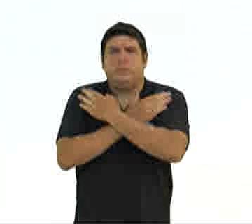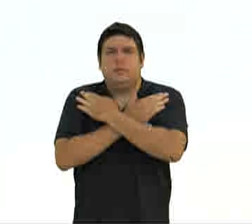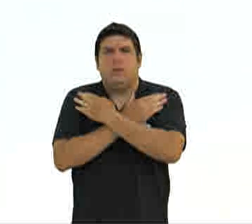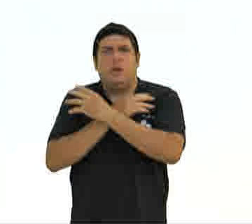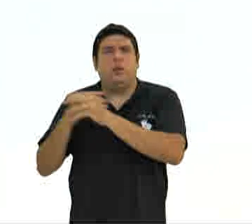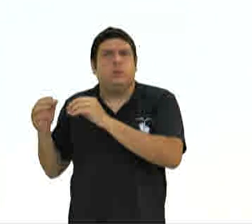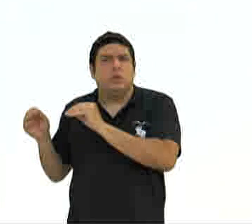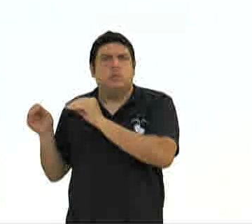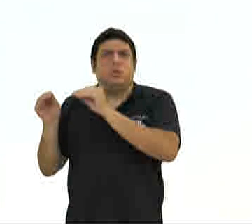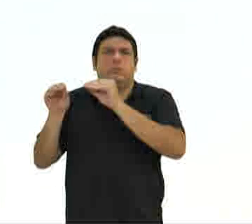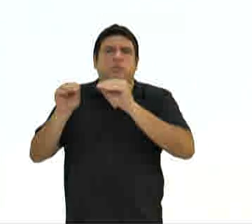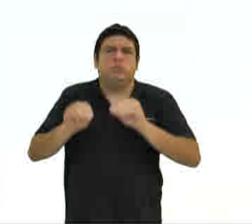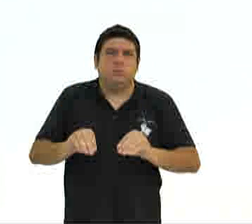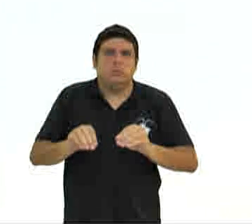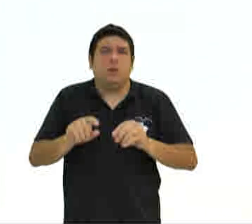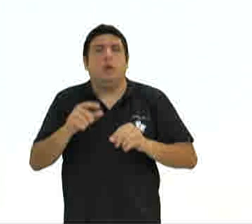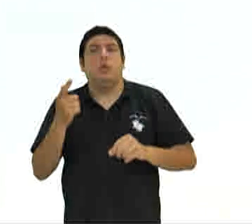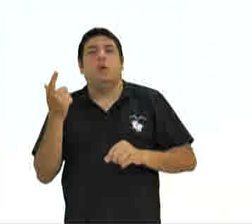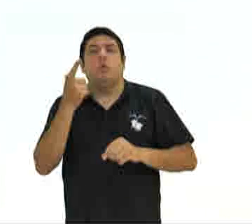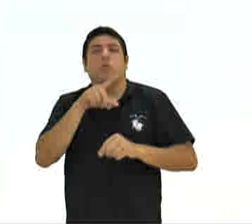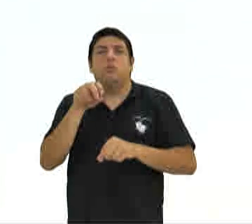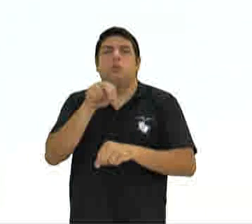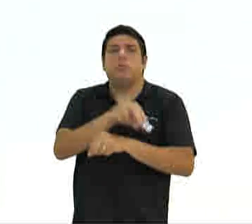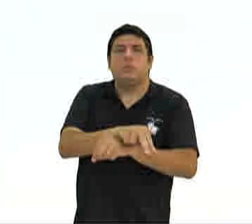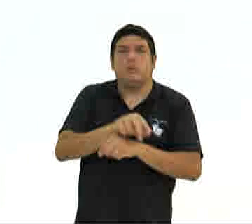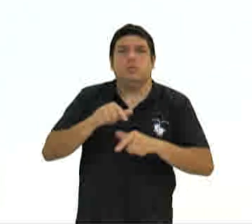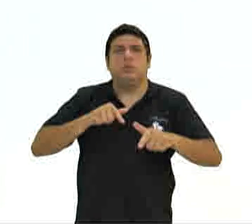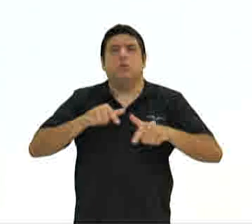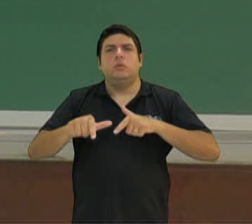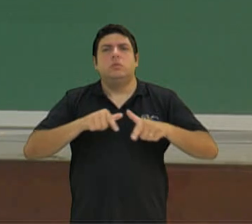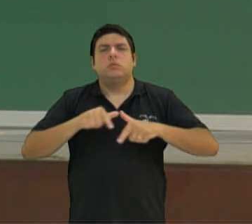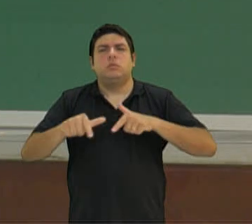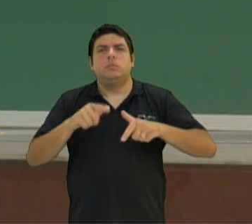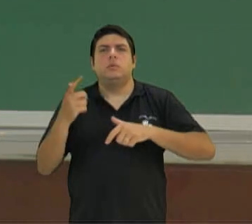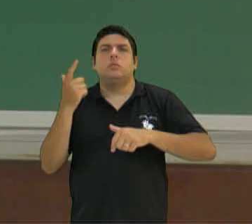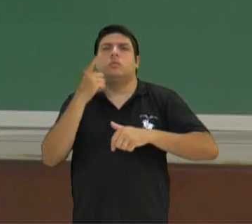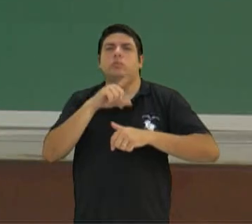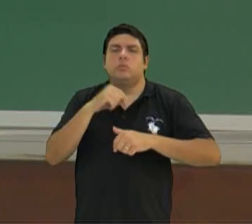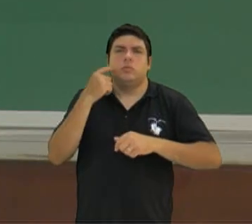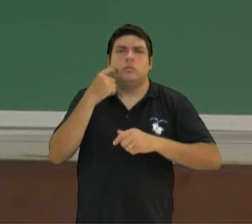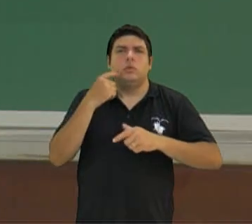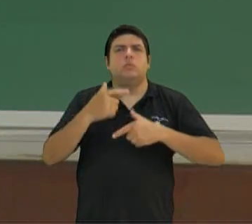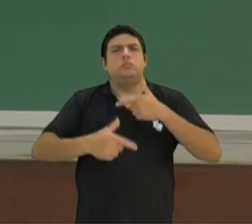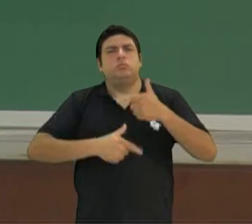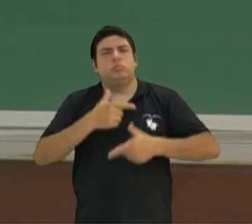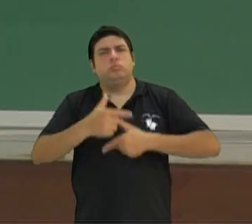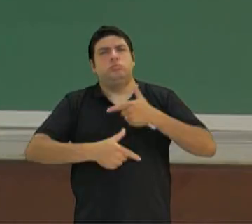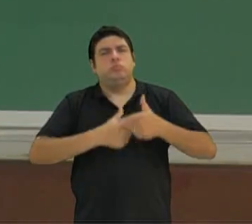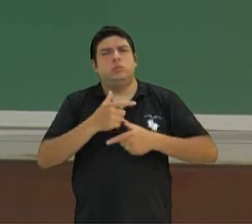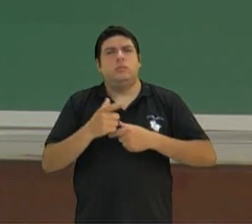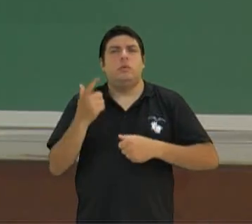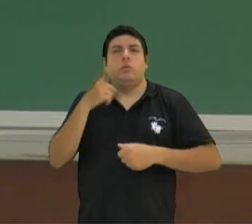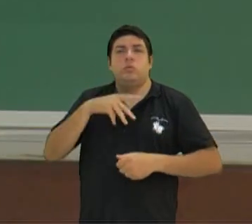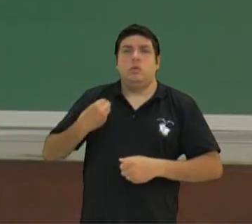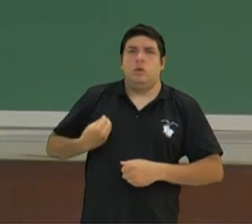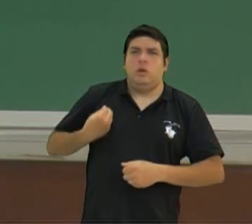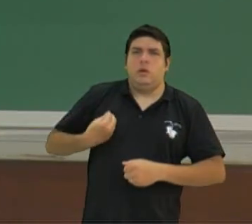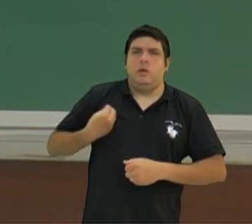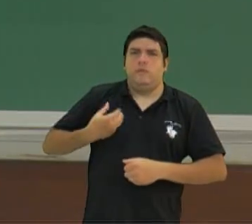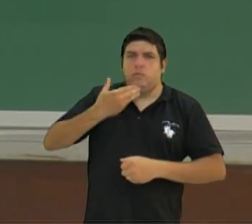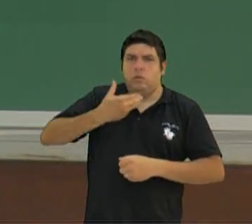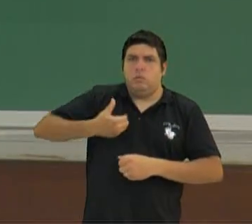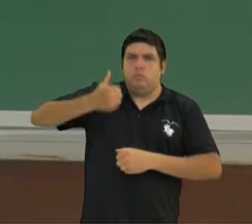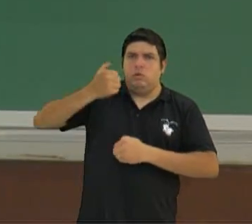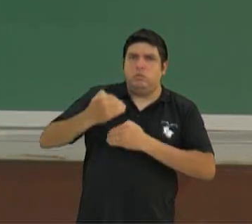onde as indústrias se instalaram e ali conseguiu trabalho, né? Conseguiu um trabalho, renda, melhorar a condição de vida. Então essa